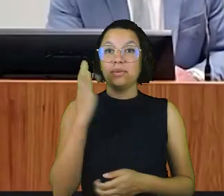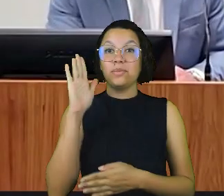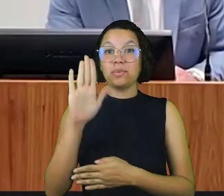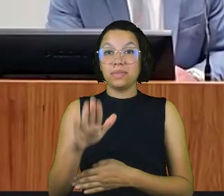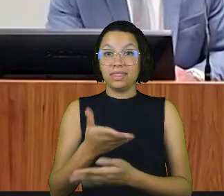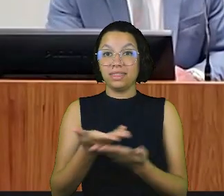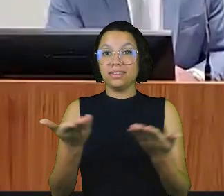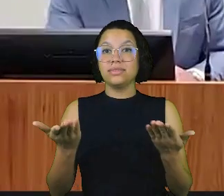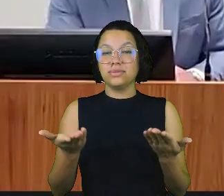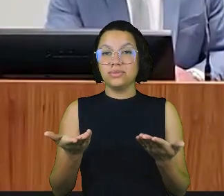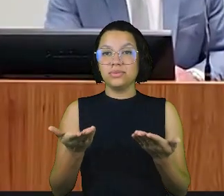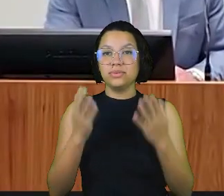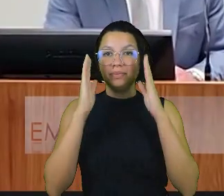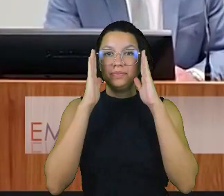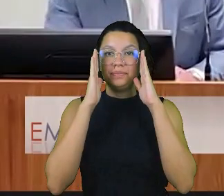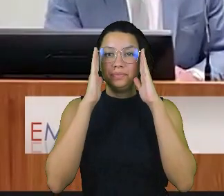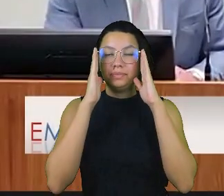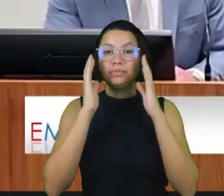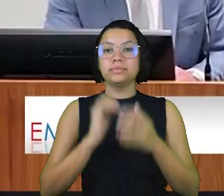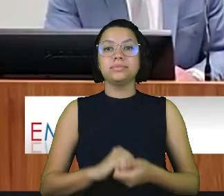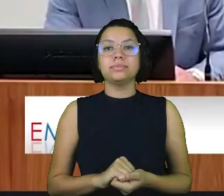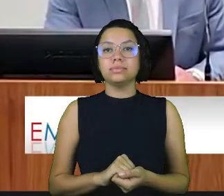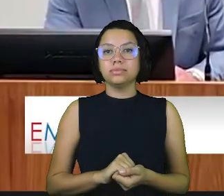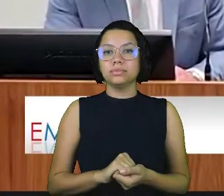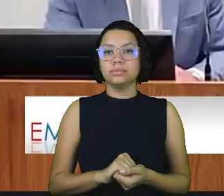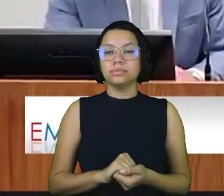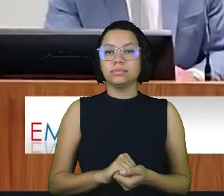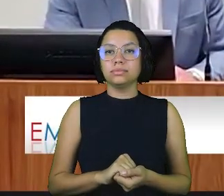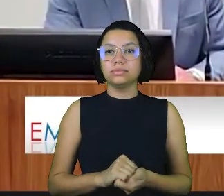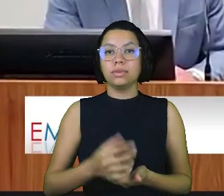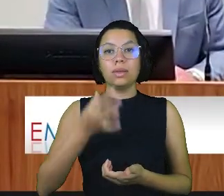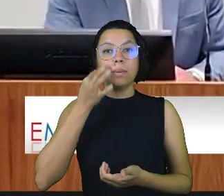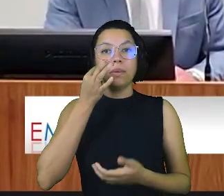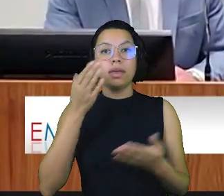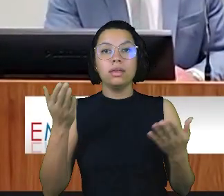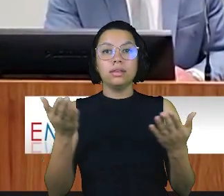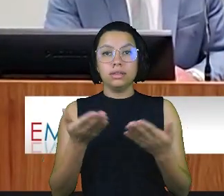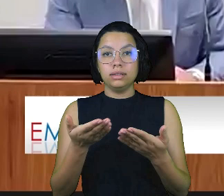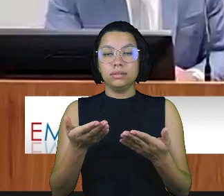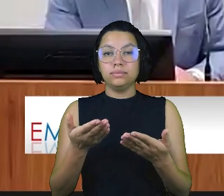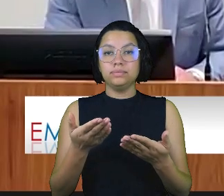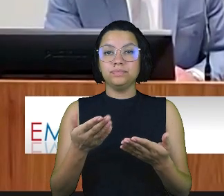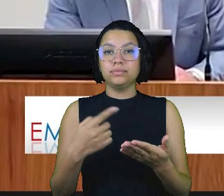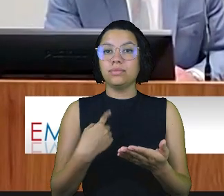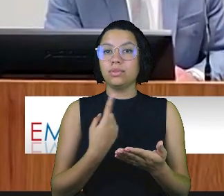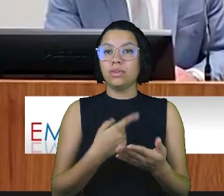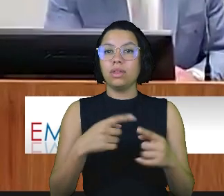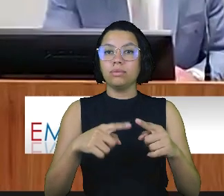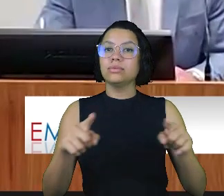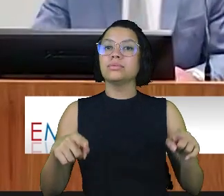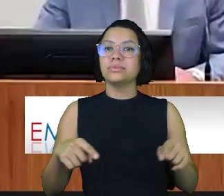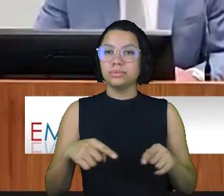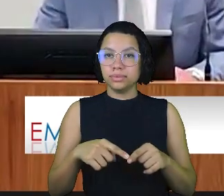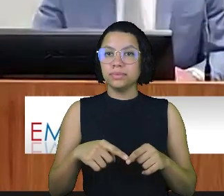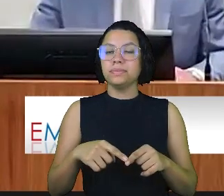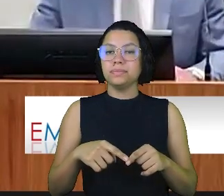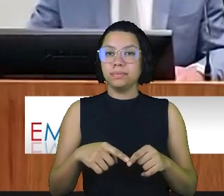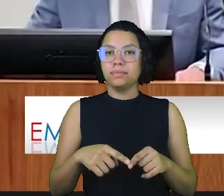Bom, boa tarde a todos e todas presentes aqui no nosso auditório,